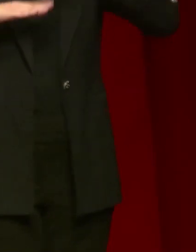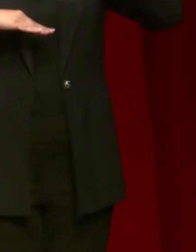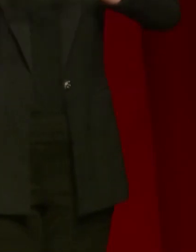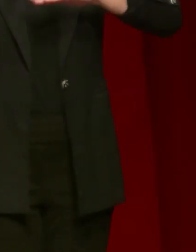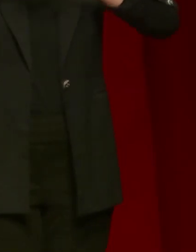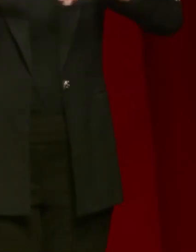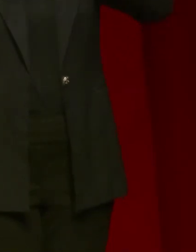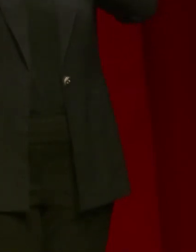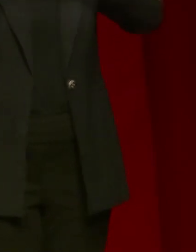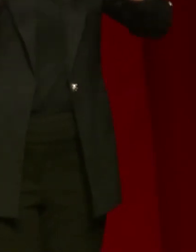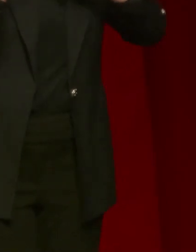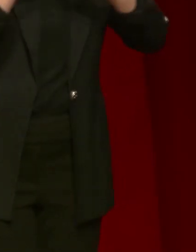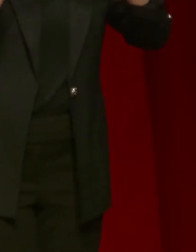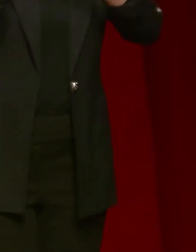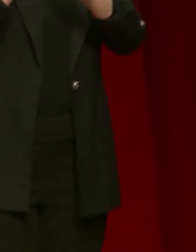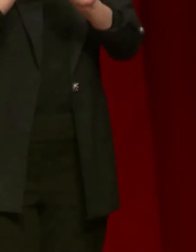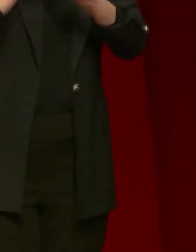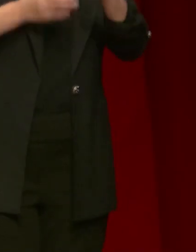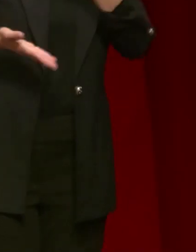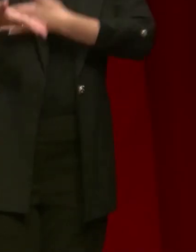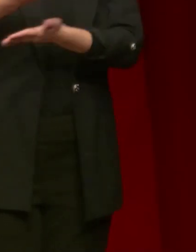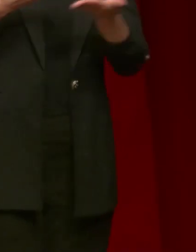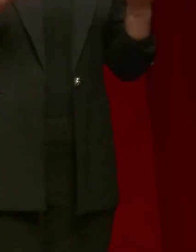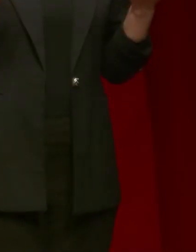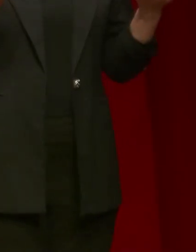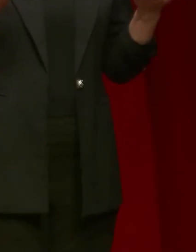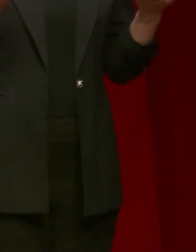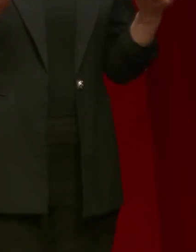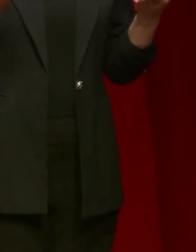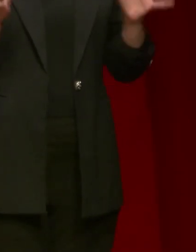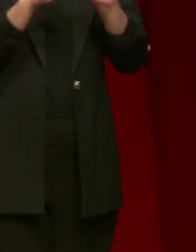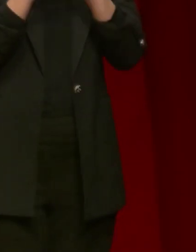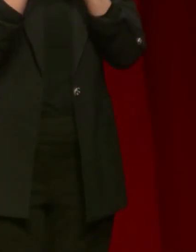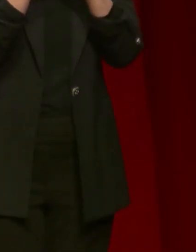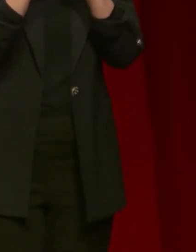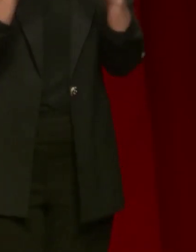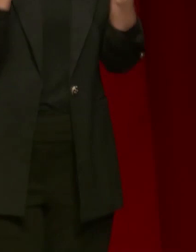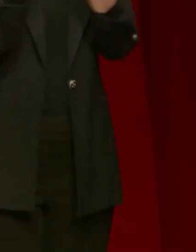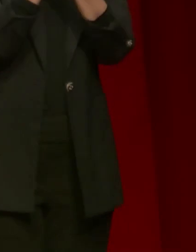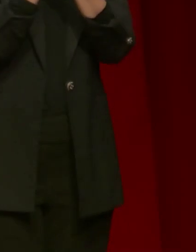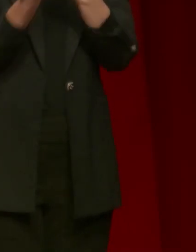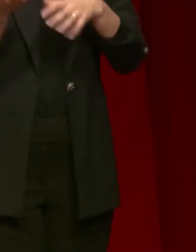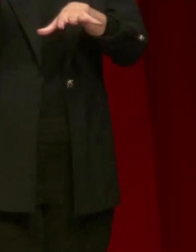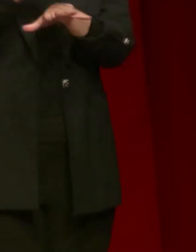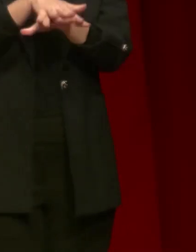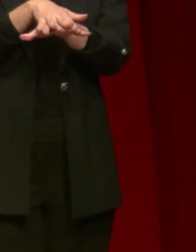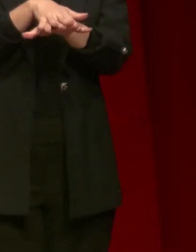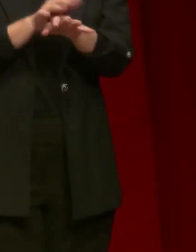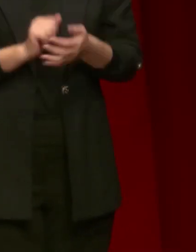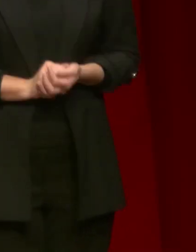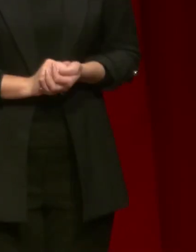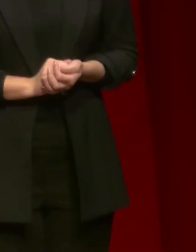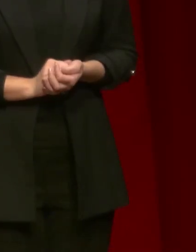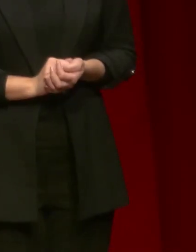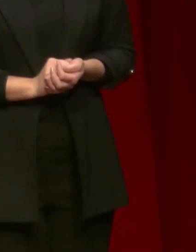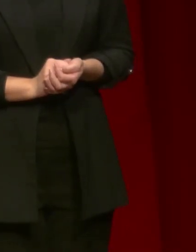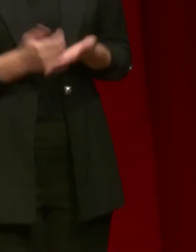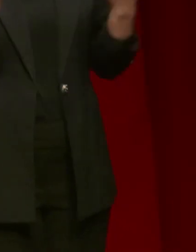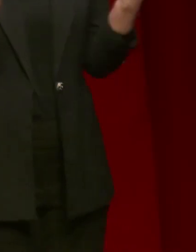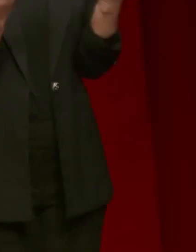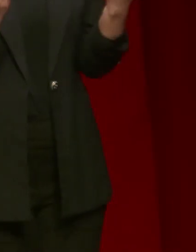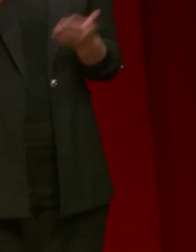Praticar, compartilhar. Para a gente conseguir trabalhar juntos pela inclusão. Bom, vamos voltar com o doutor Eli?